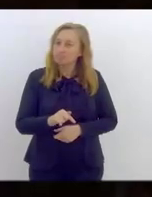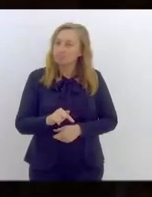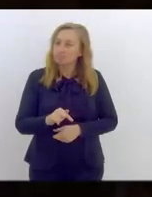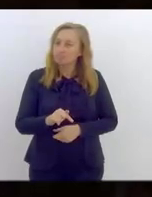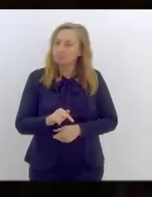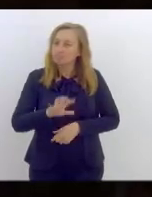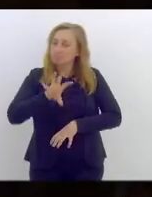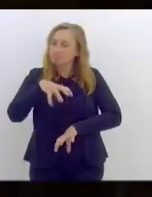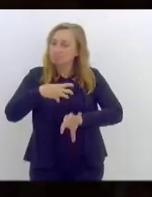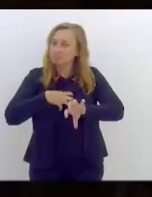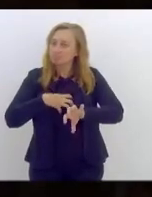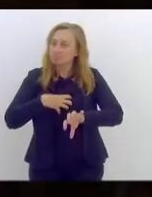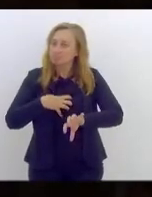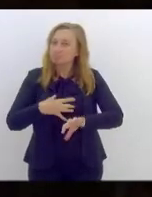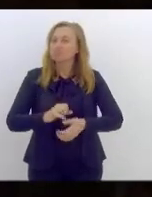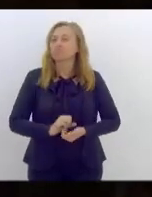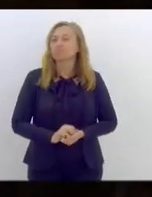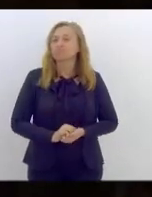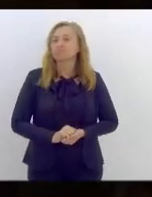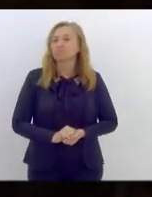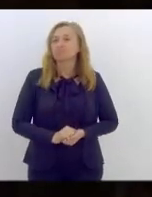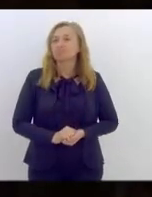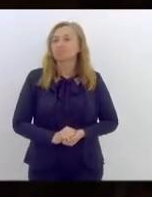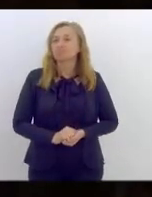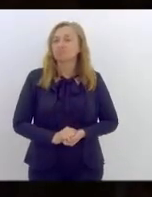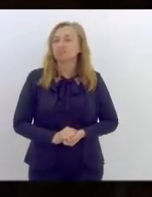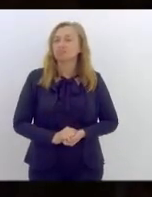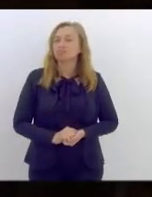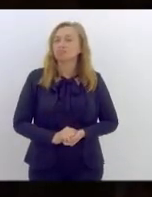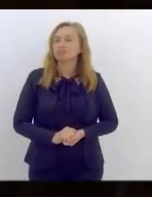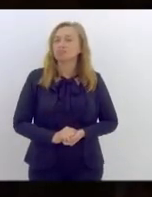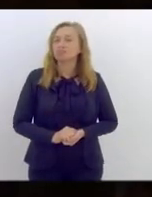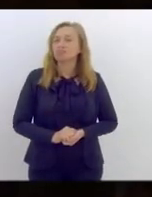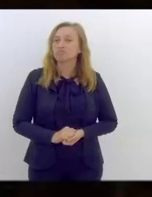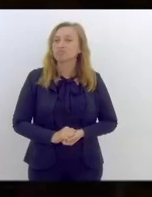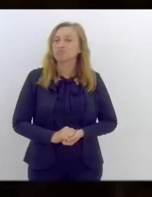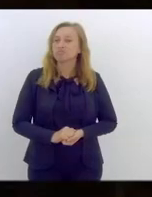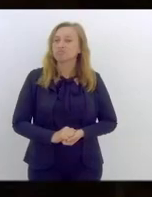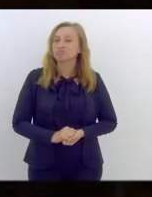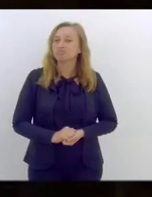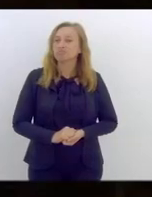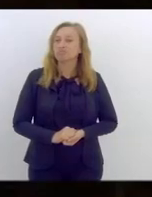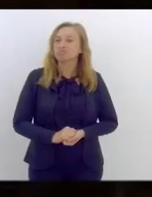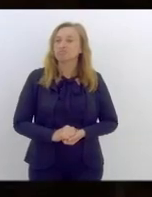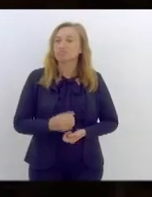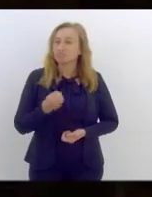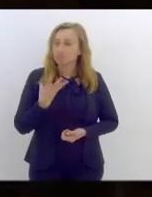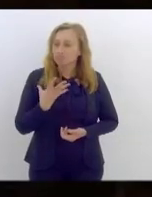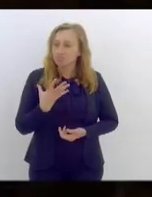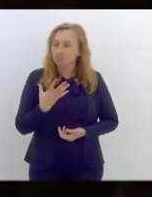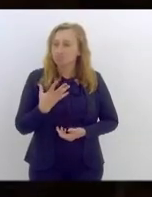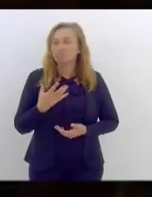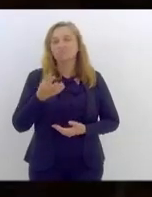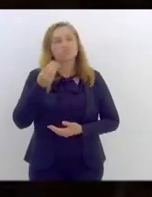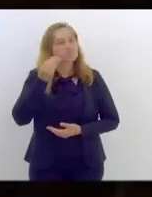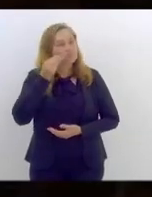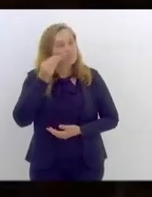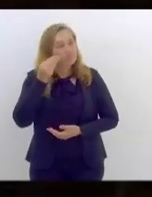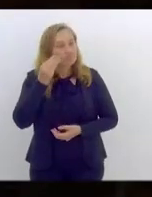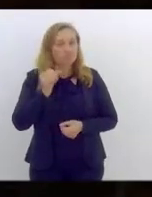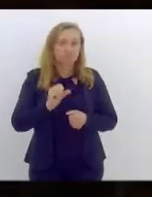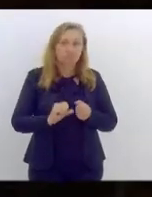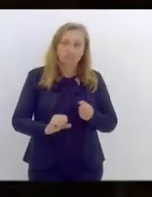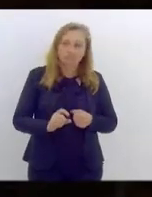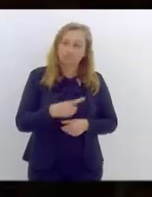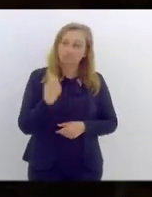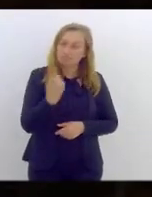Eu contenho você, você me contém. Então, isso é Ubuntu. E é isso que Mônica faz, é isso